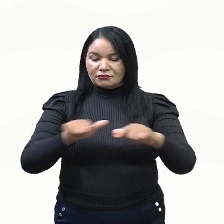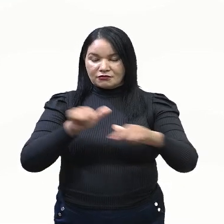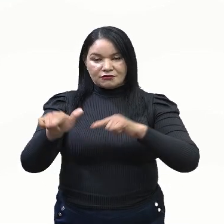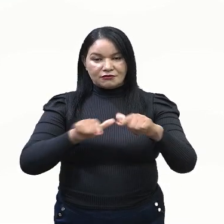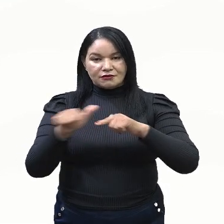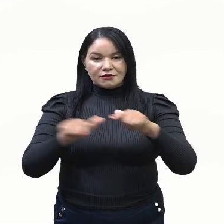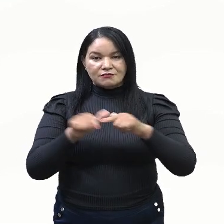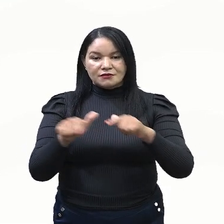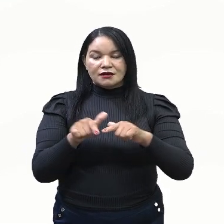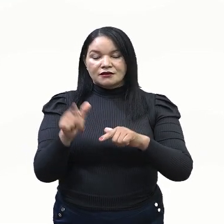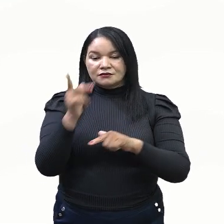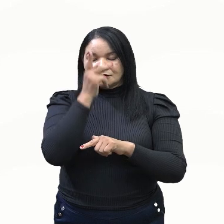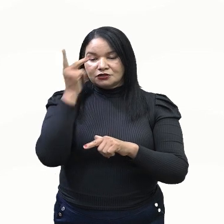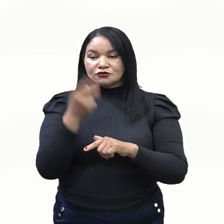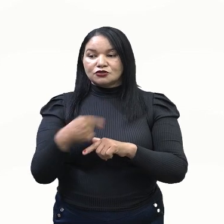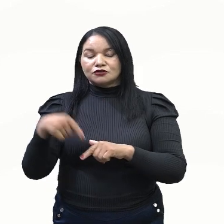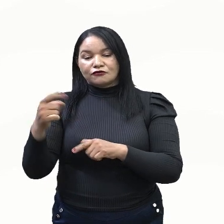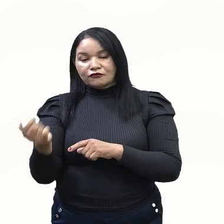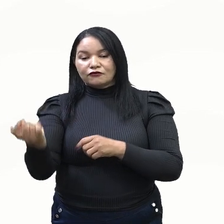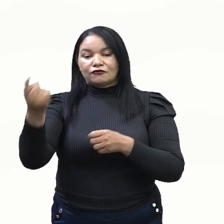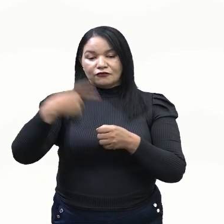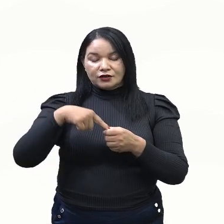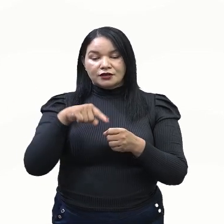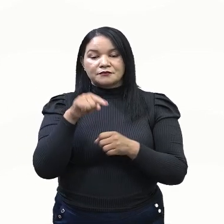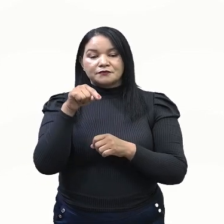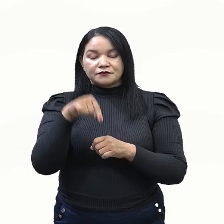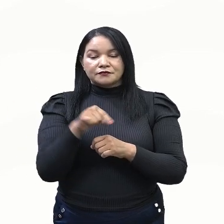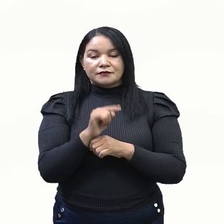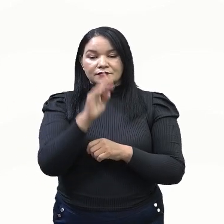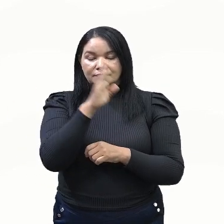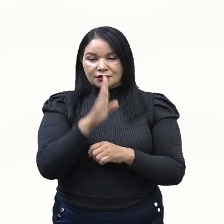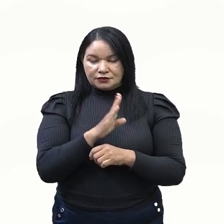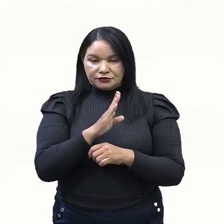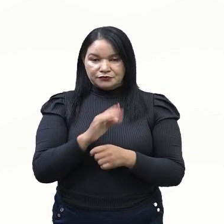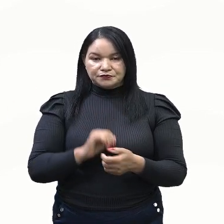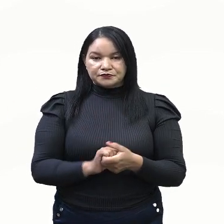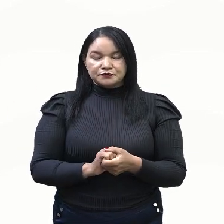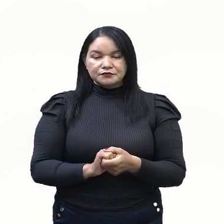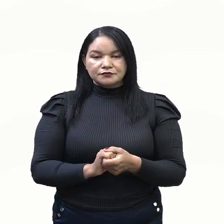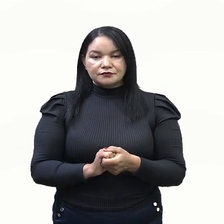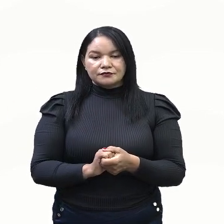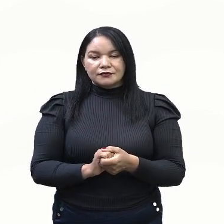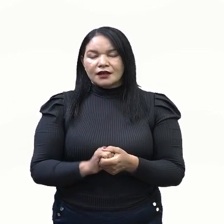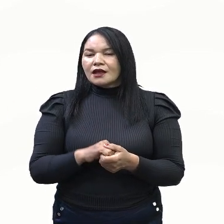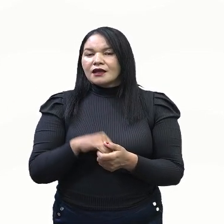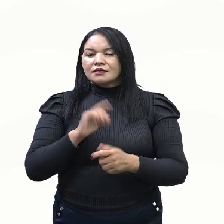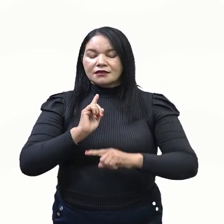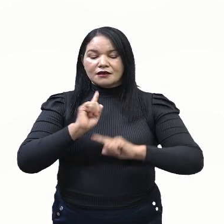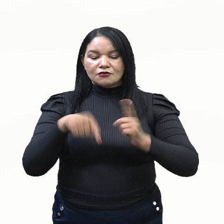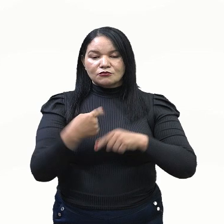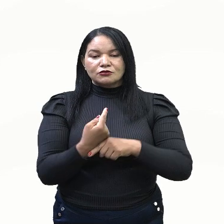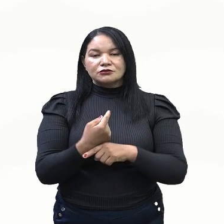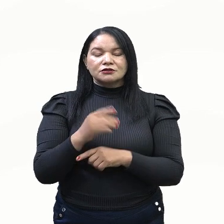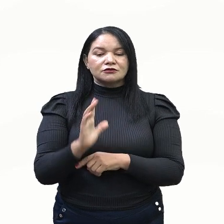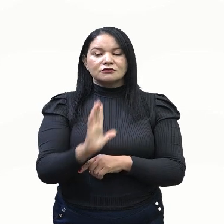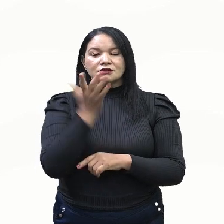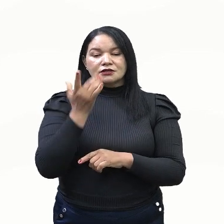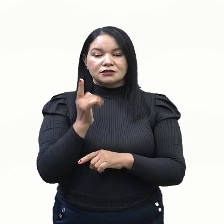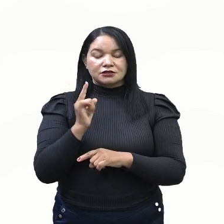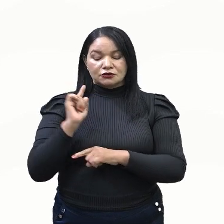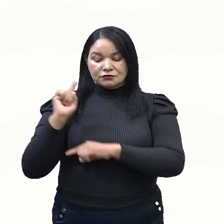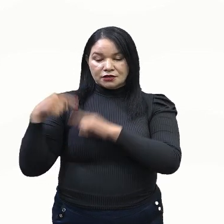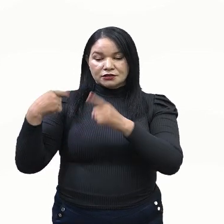essas pessoas virem para o território brasileiro, certo? E o que vai acontecer com os afrodescendentes, né,